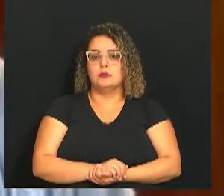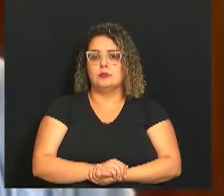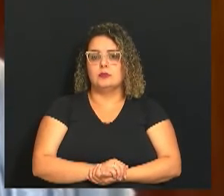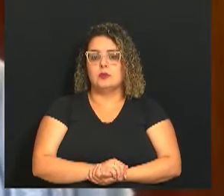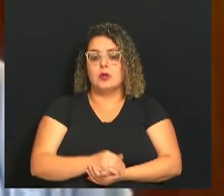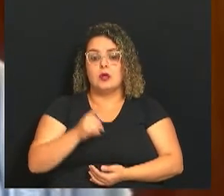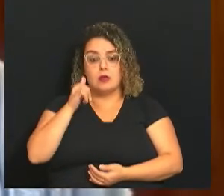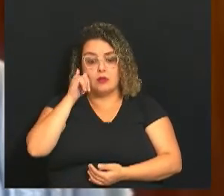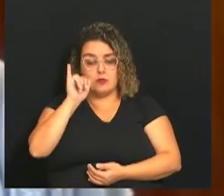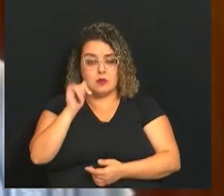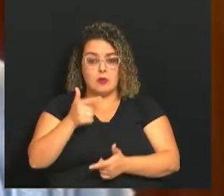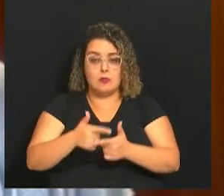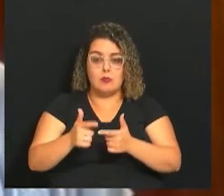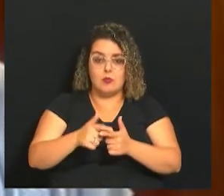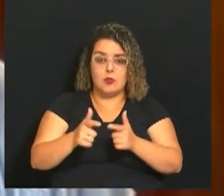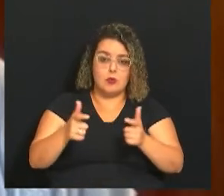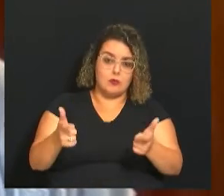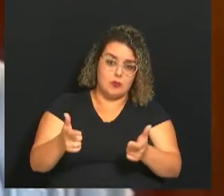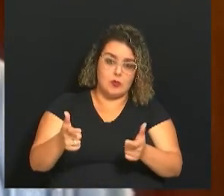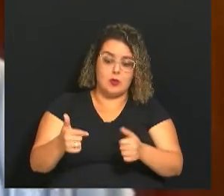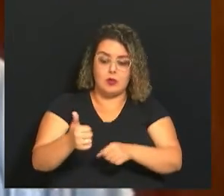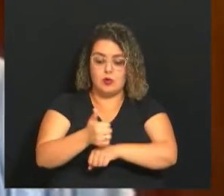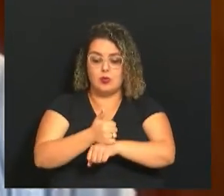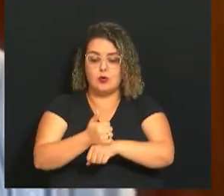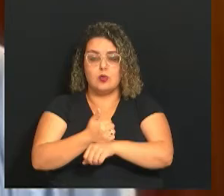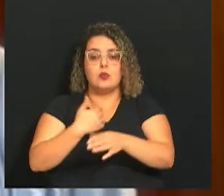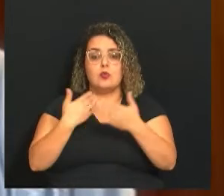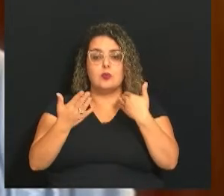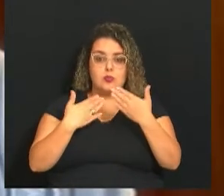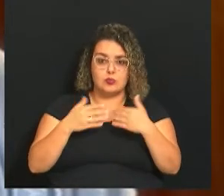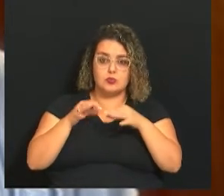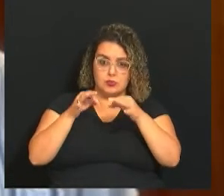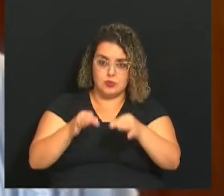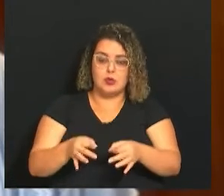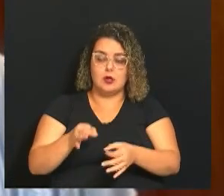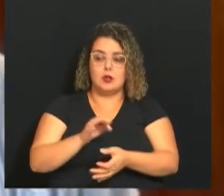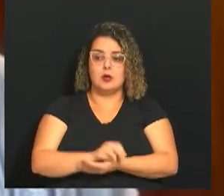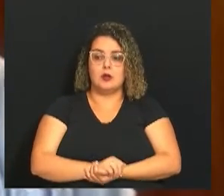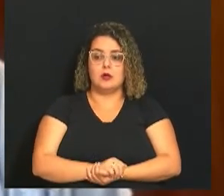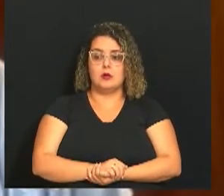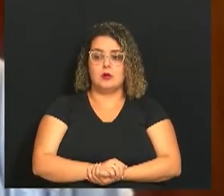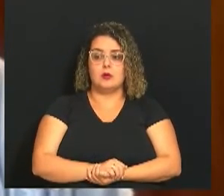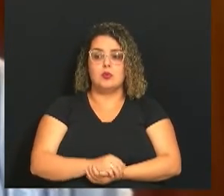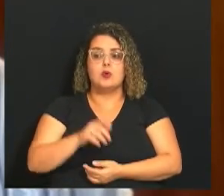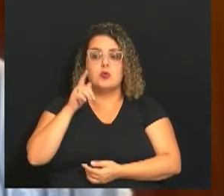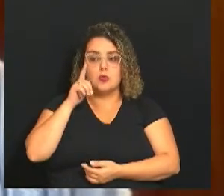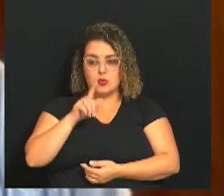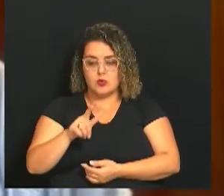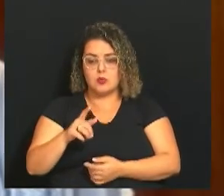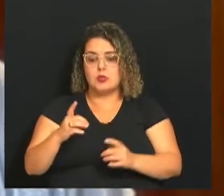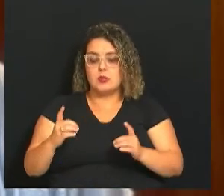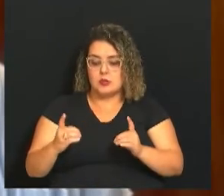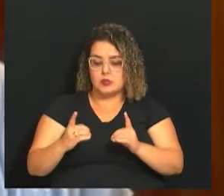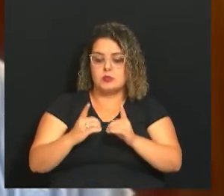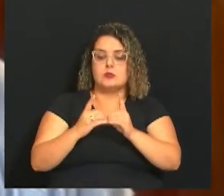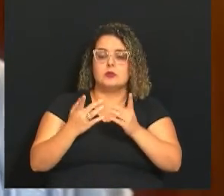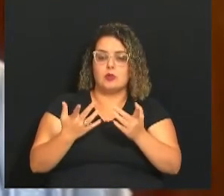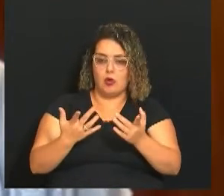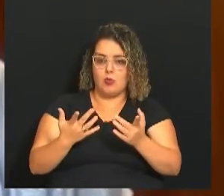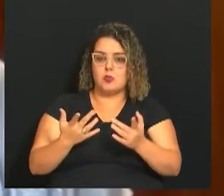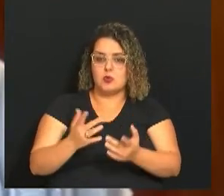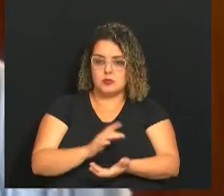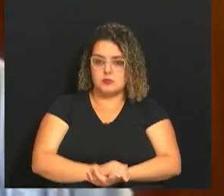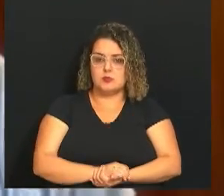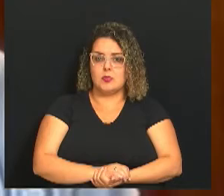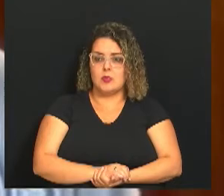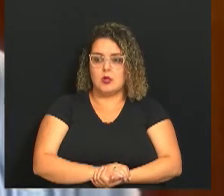ter um funcionário que tenha um diálogo correto, né, que consiga se aproximar, que consiga, através da